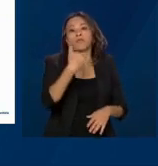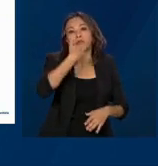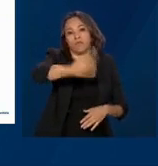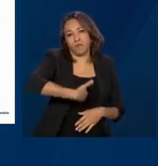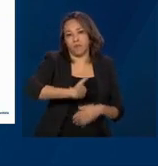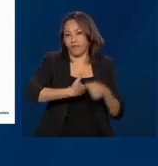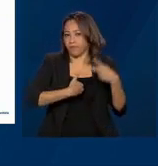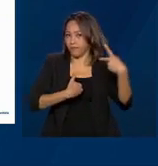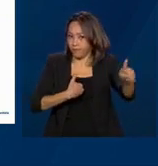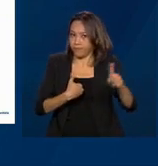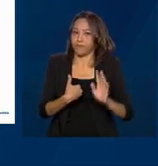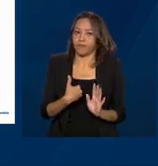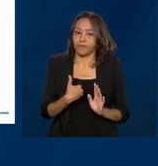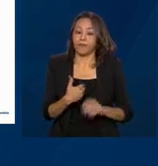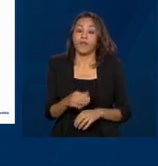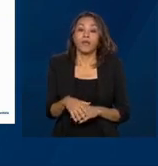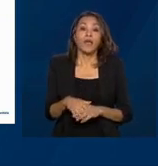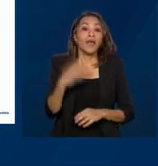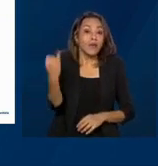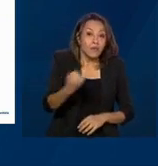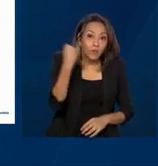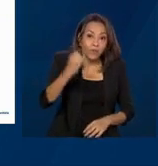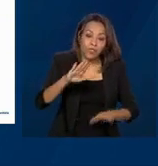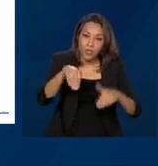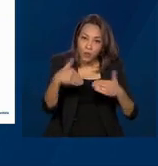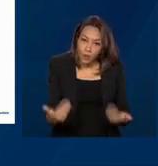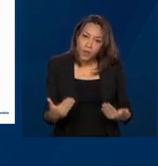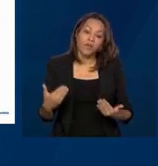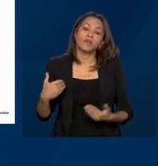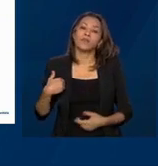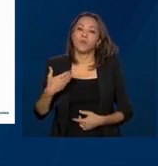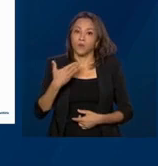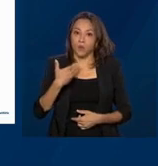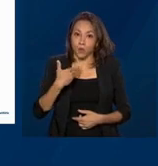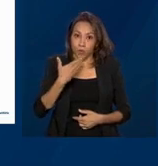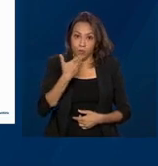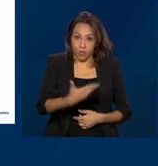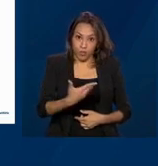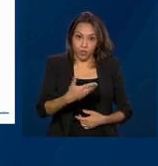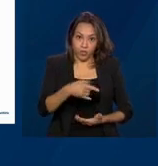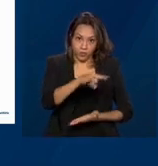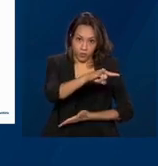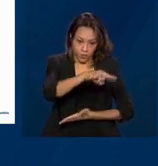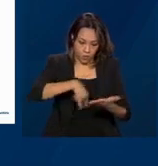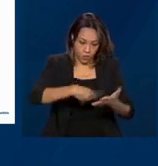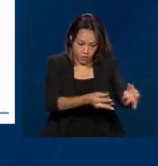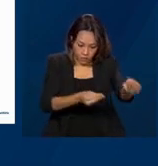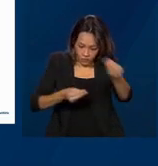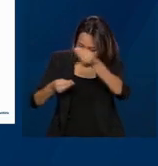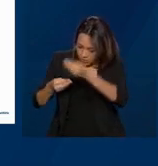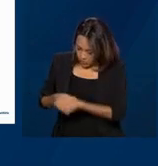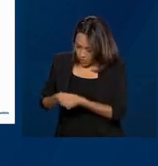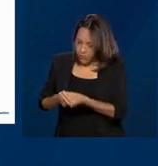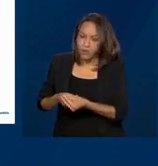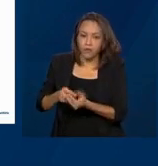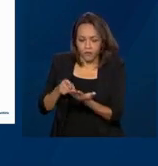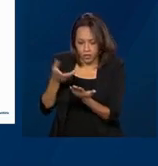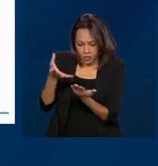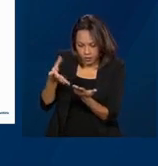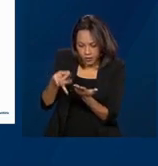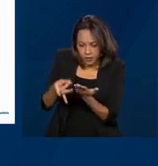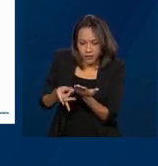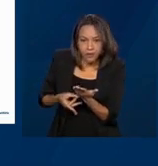E é fundamental que, quando a autorização de uso emergencial chegue na agência reguladora, a documentação esteja